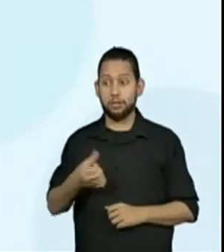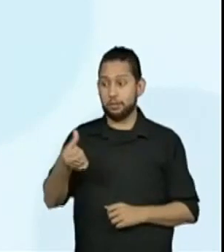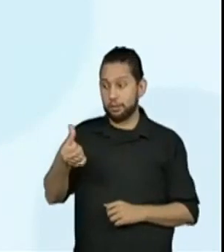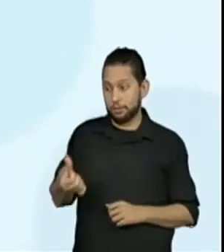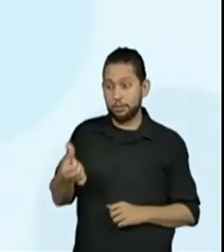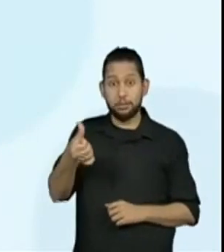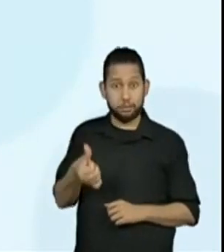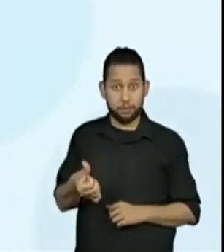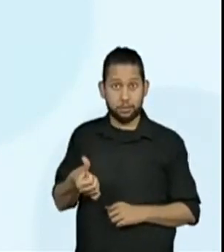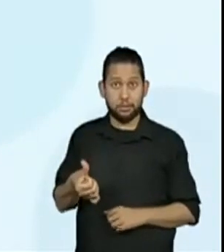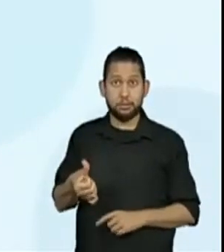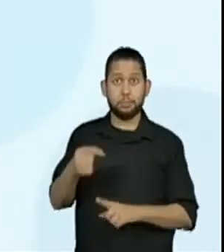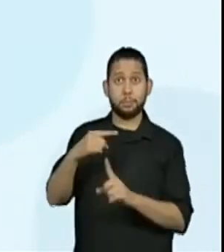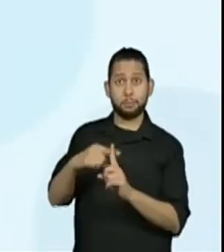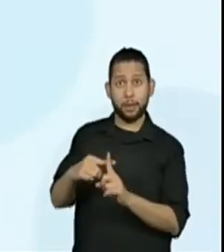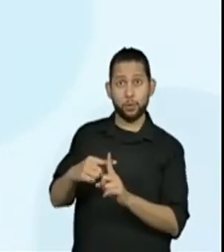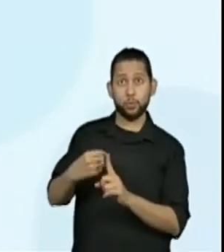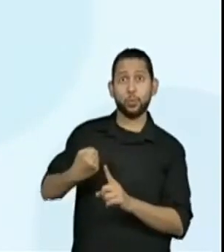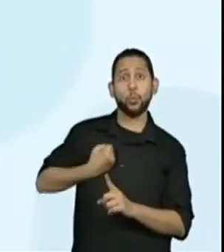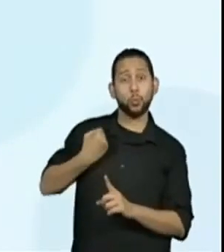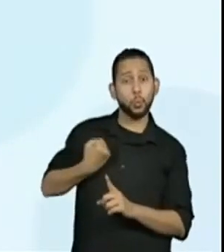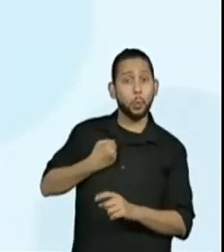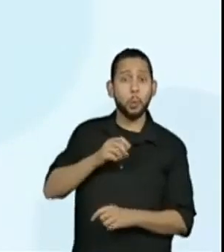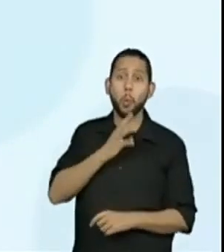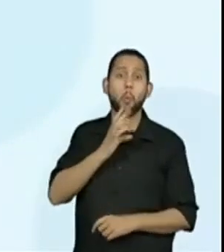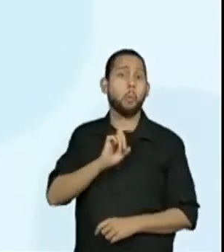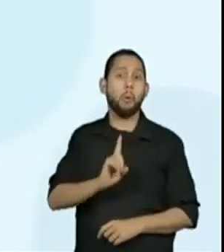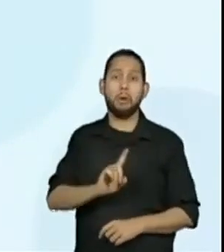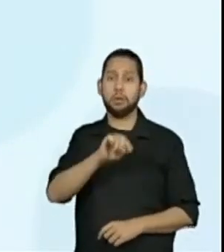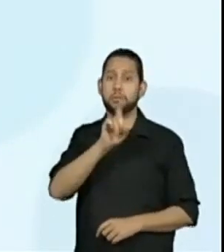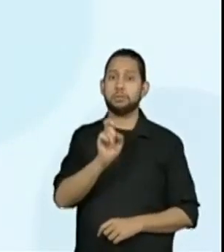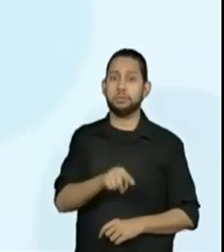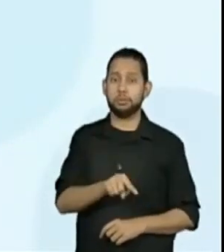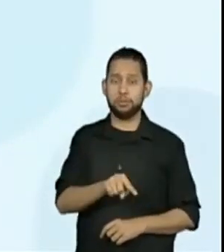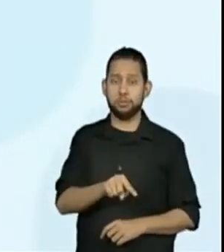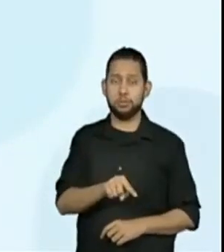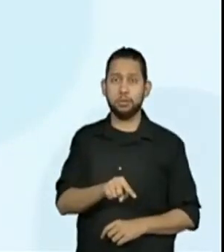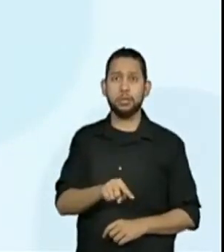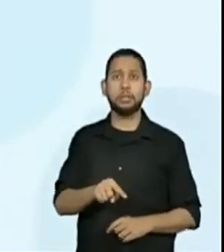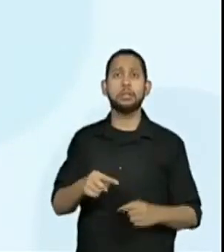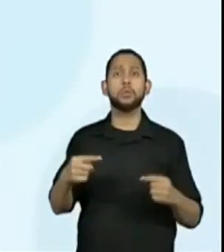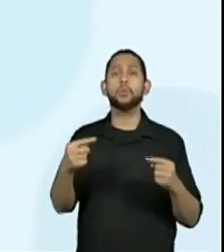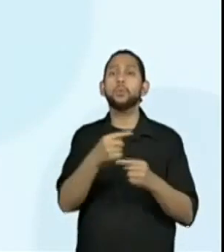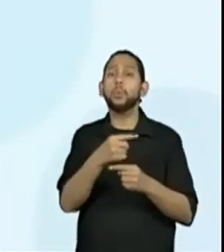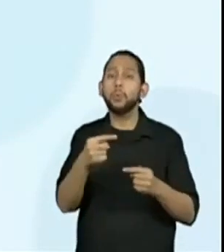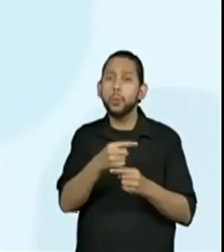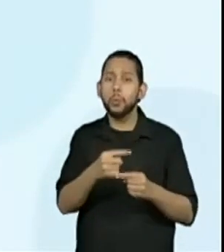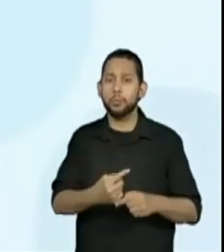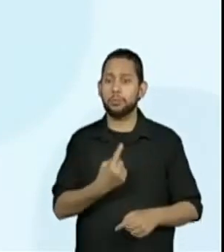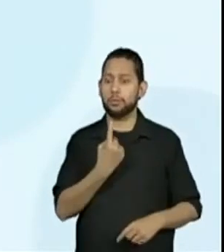66 mais um número desconhecido é igual a